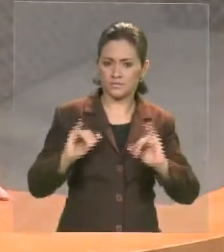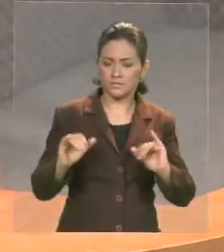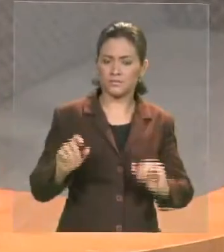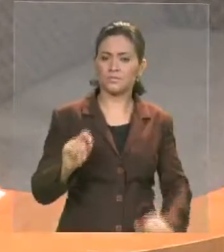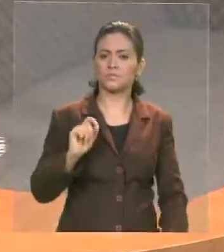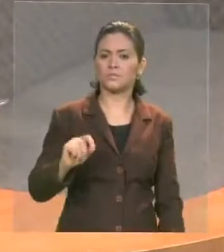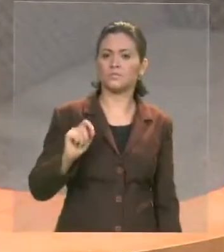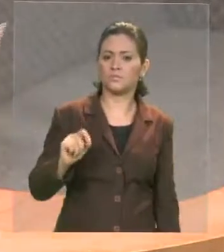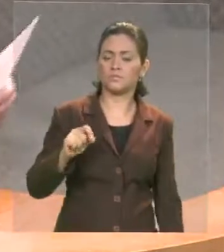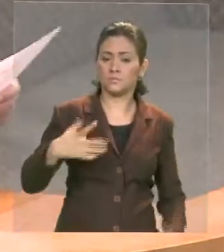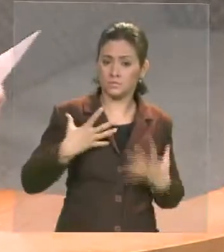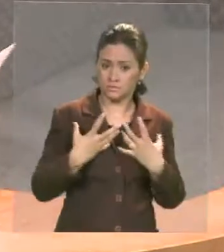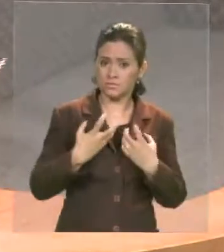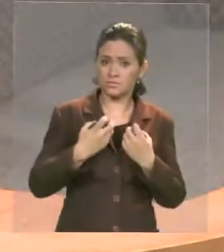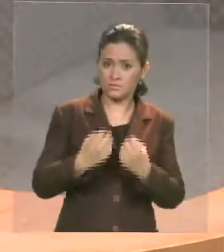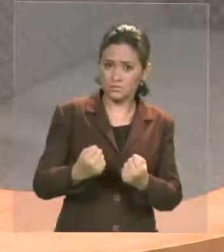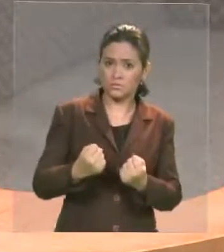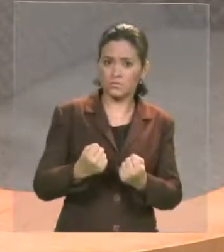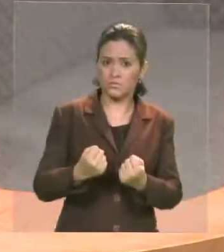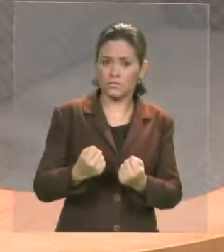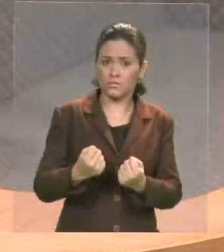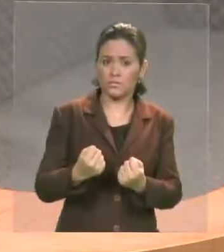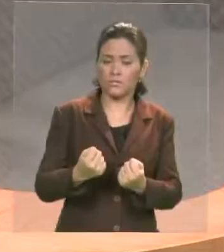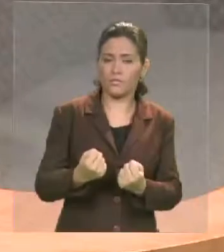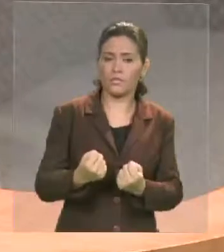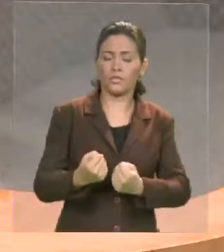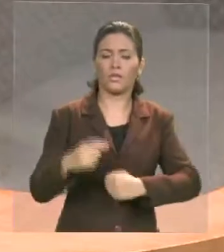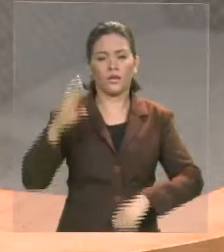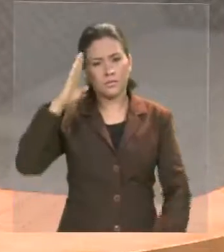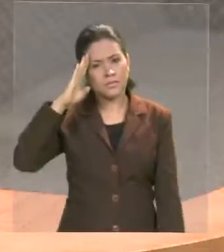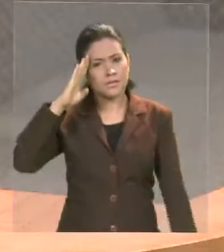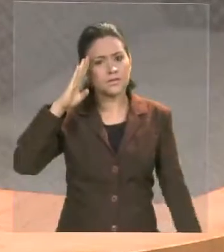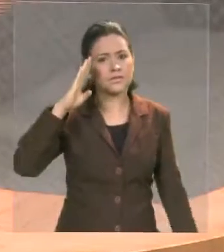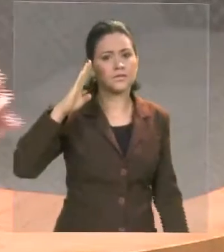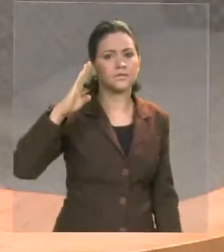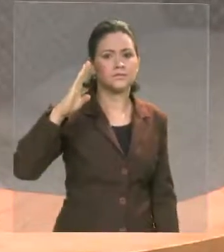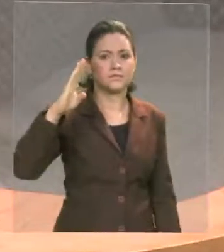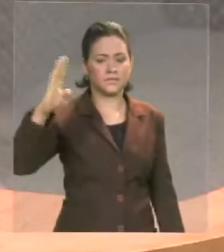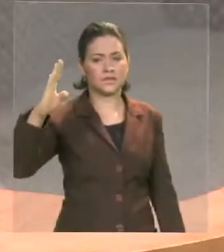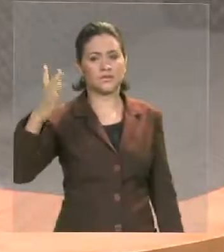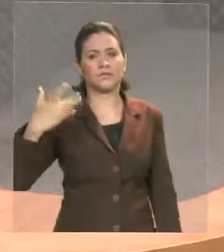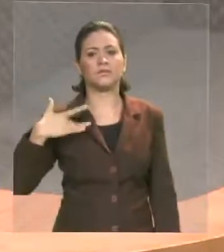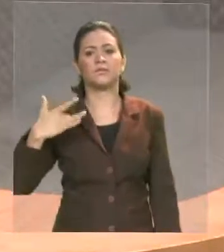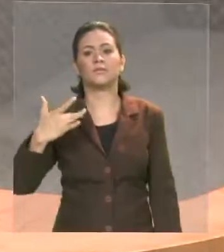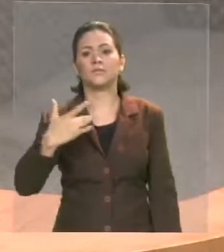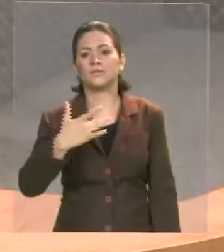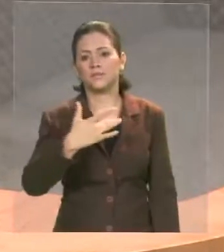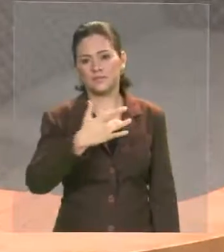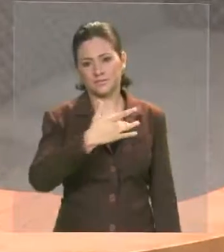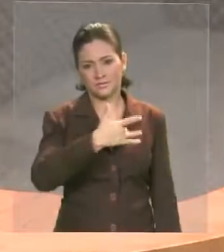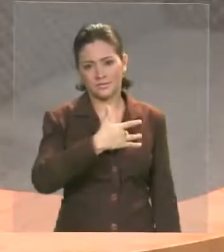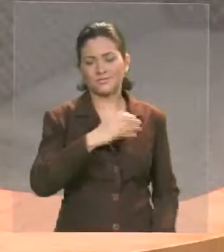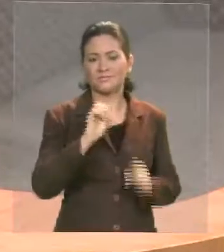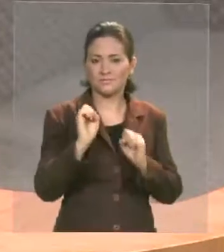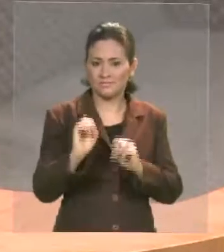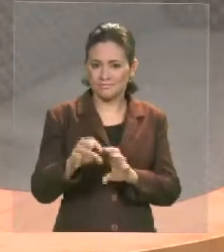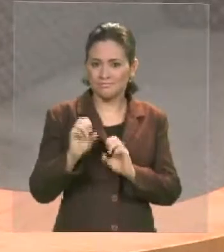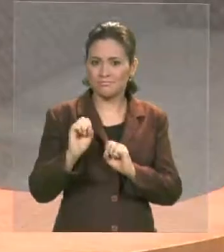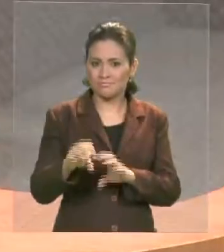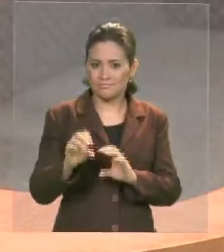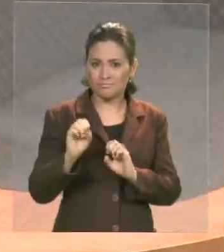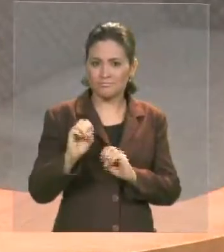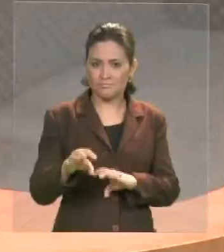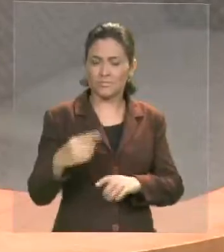essa aprovação, ela se dá principalmente no âmbito da saúde, da educação e